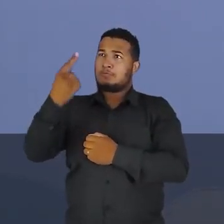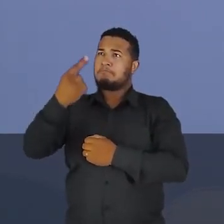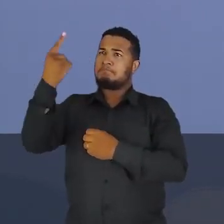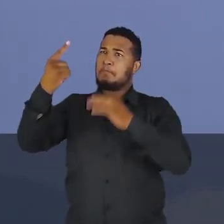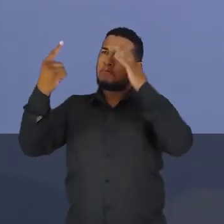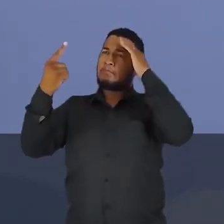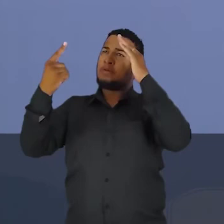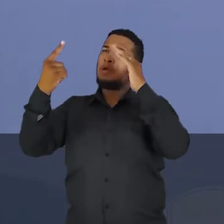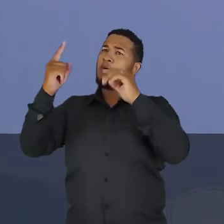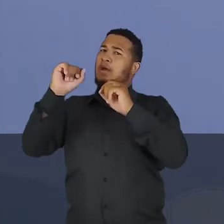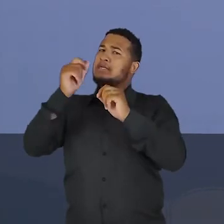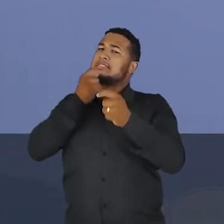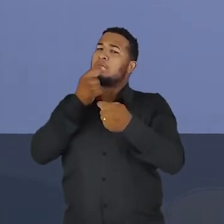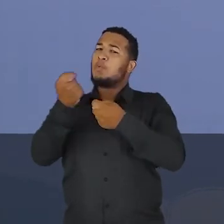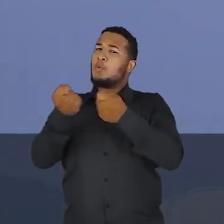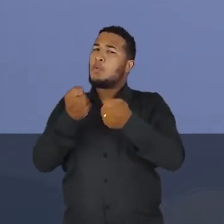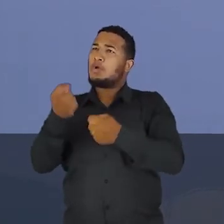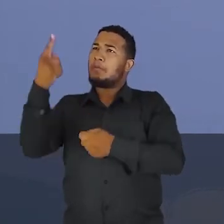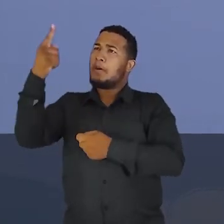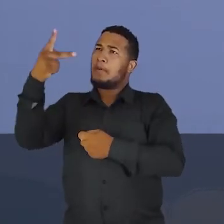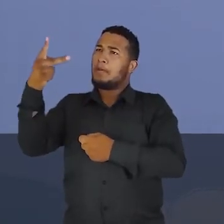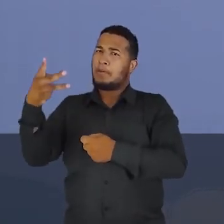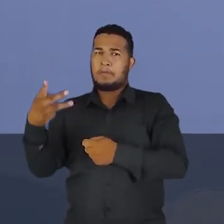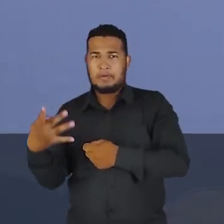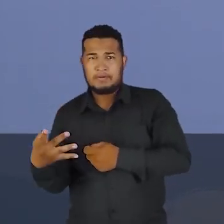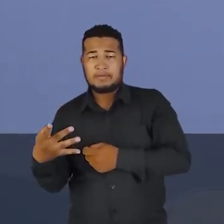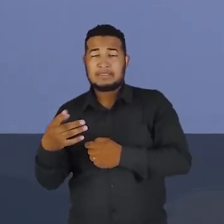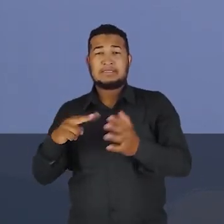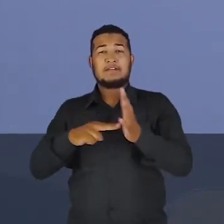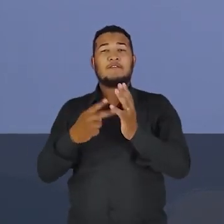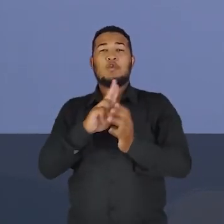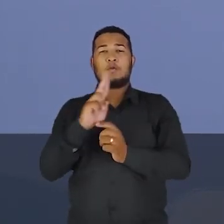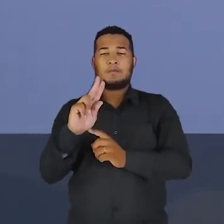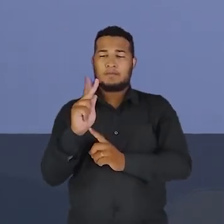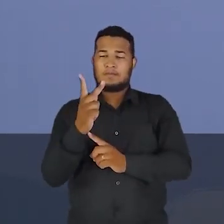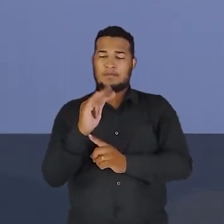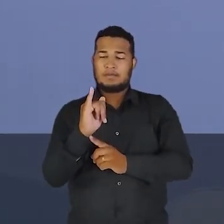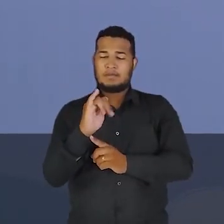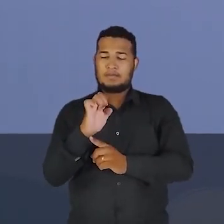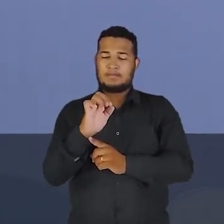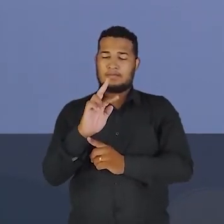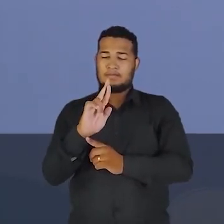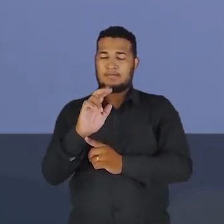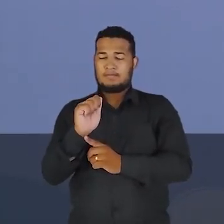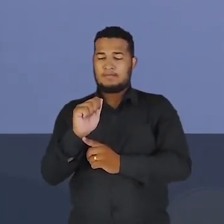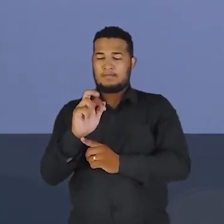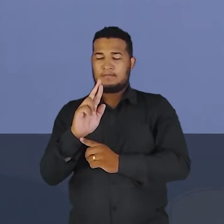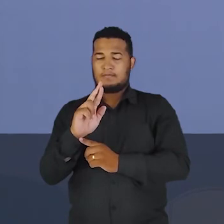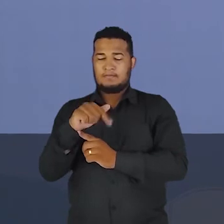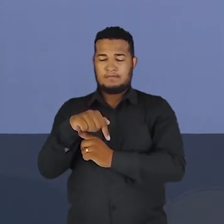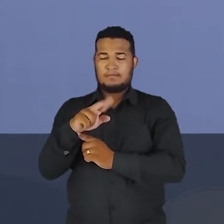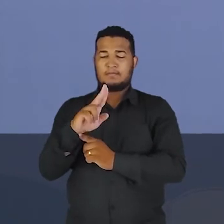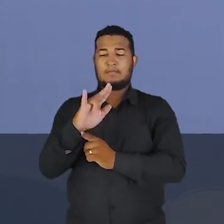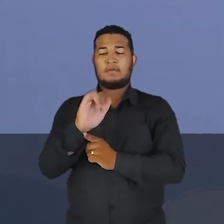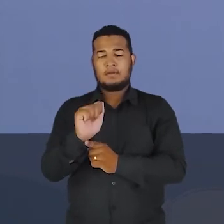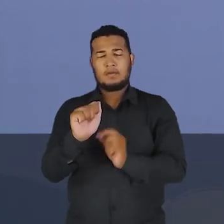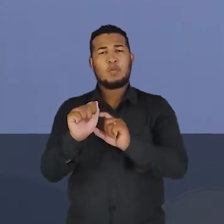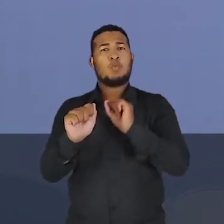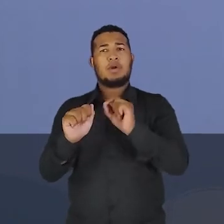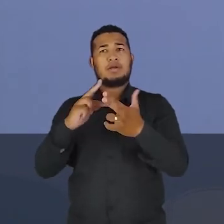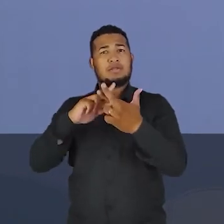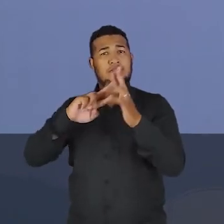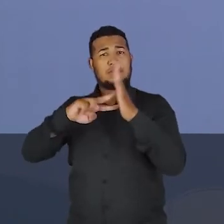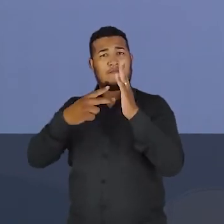de uma organização, diferente de uma empresa. É uma hierarquia para que tudo que está dentro da família funcione.